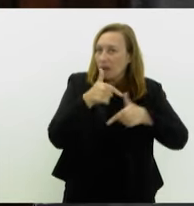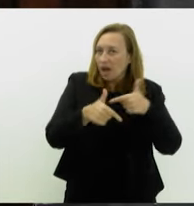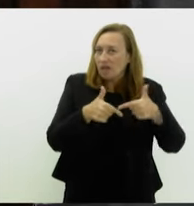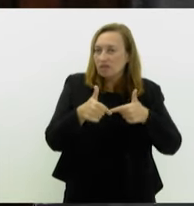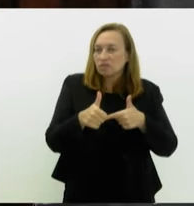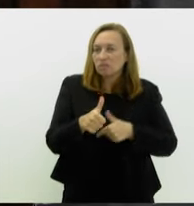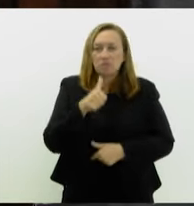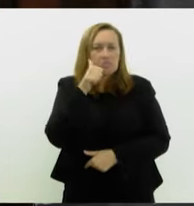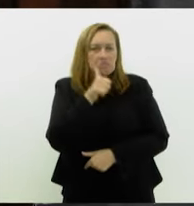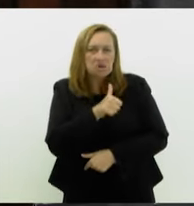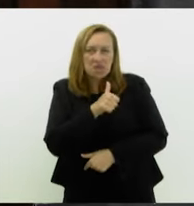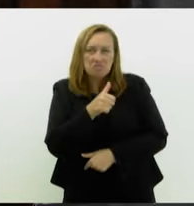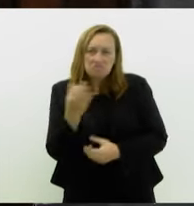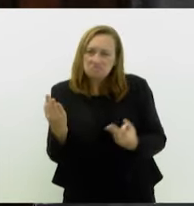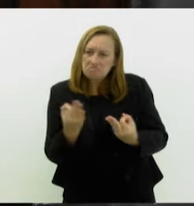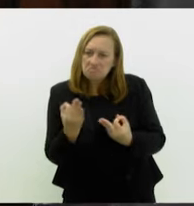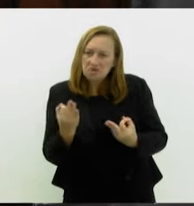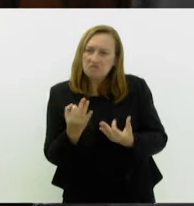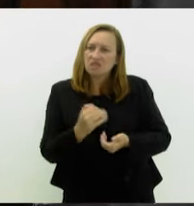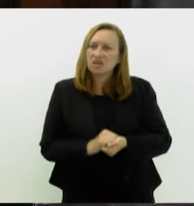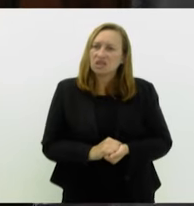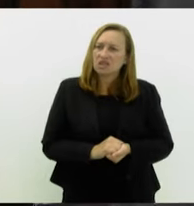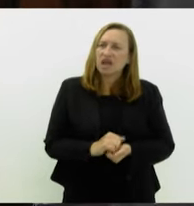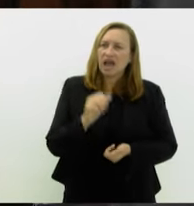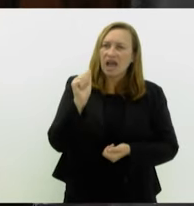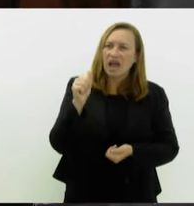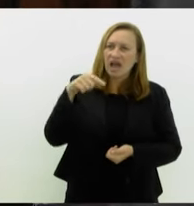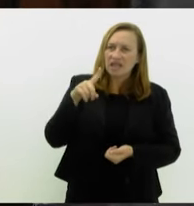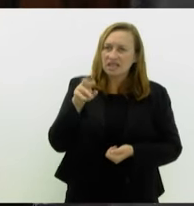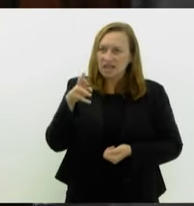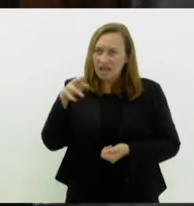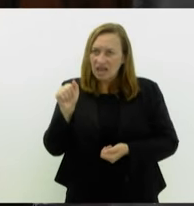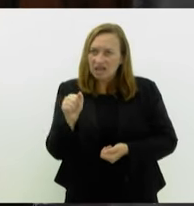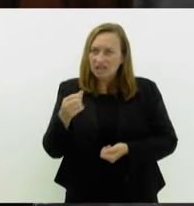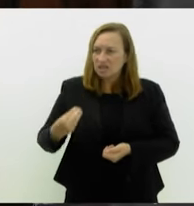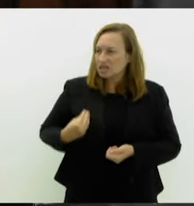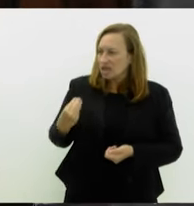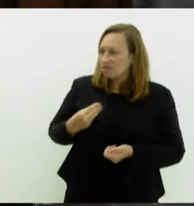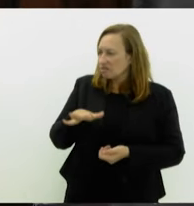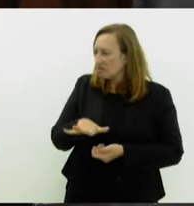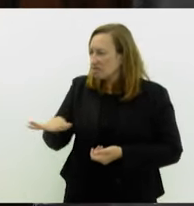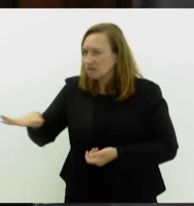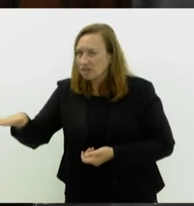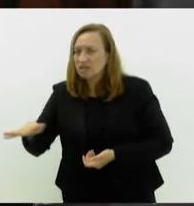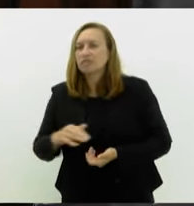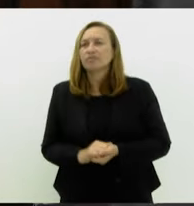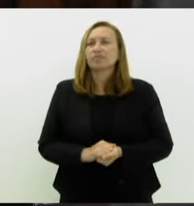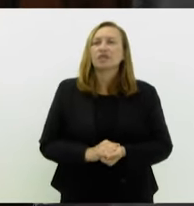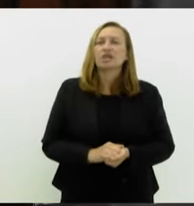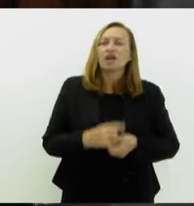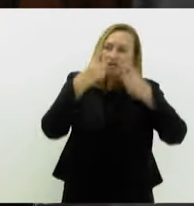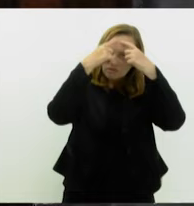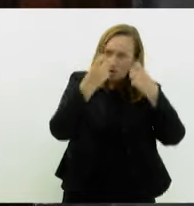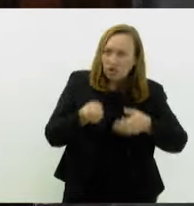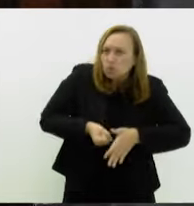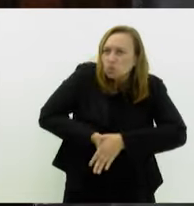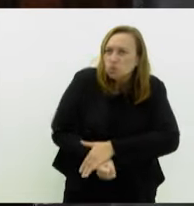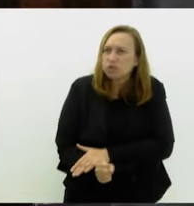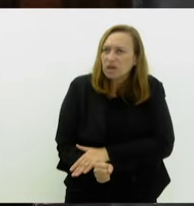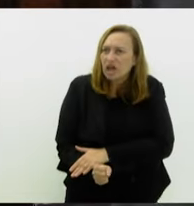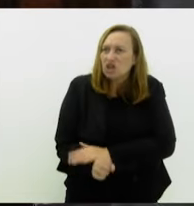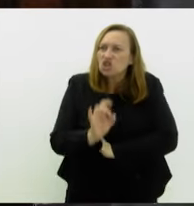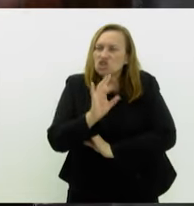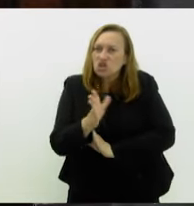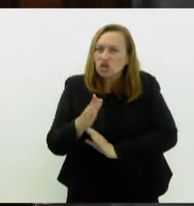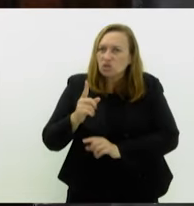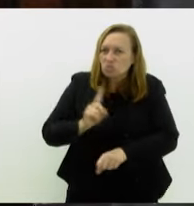mulher absolutamente destruída uma mulher periférica da forma com que foi violência obstétrica não é só no momento do